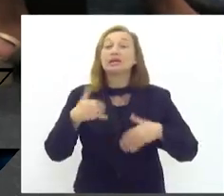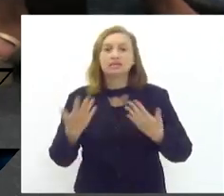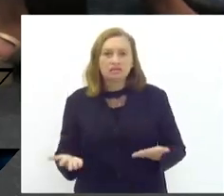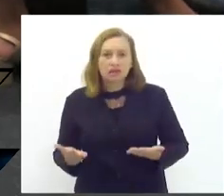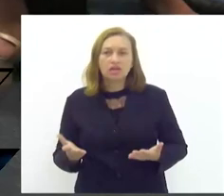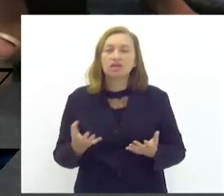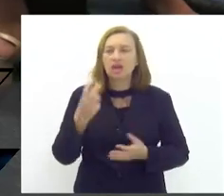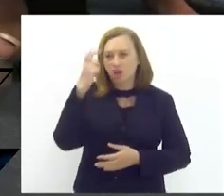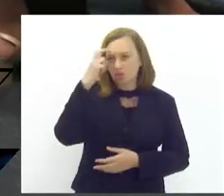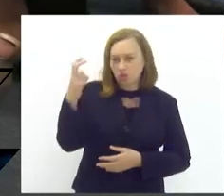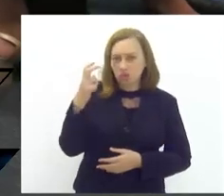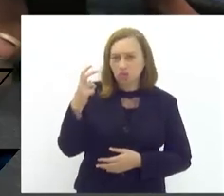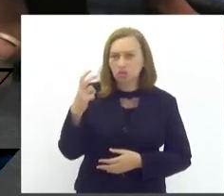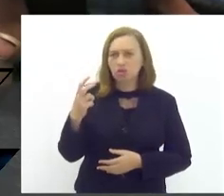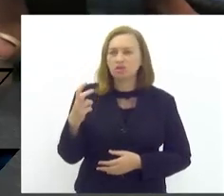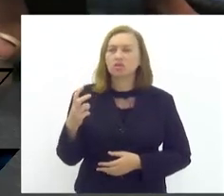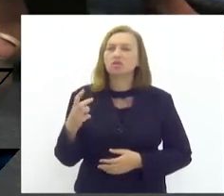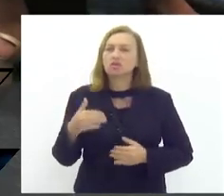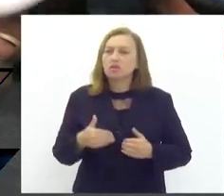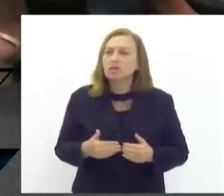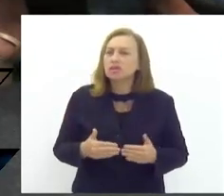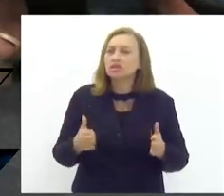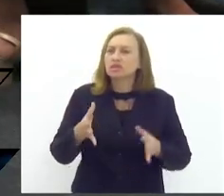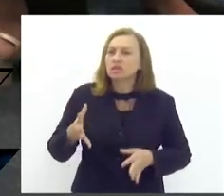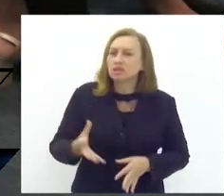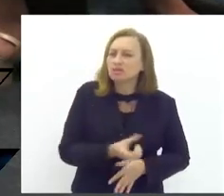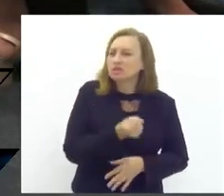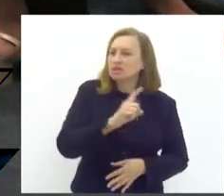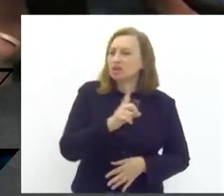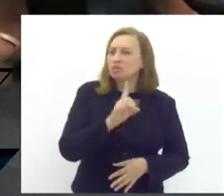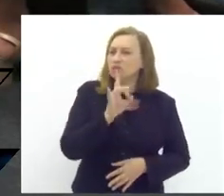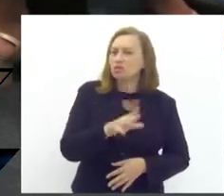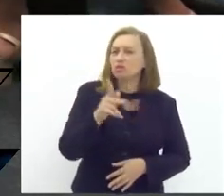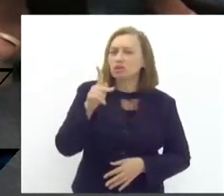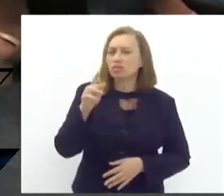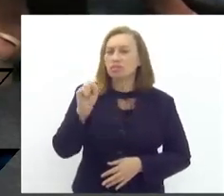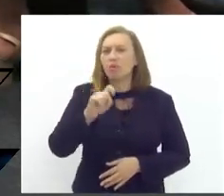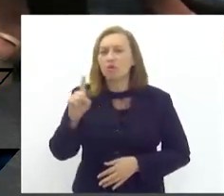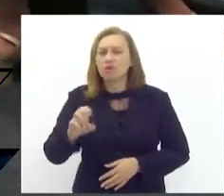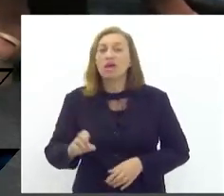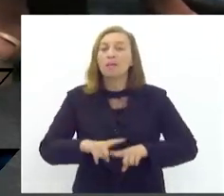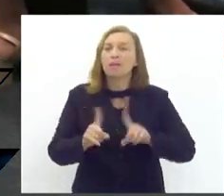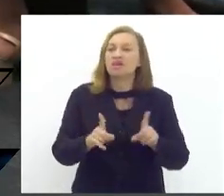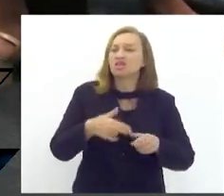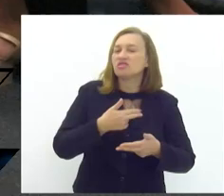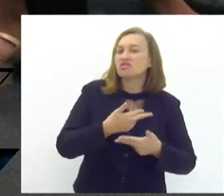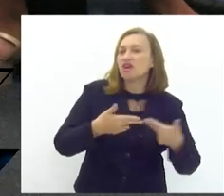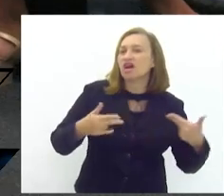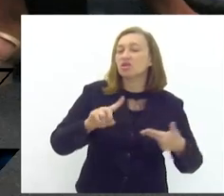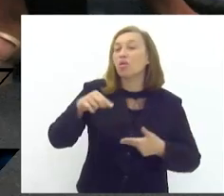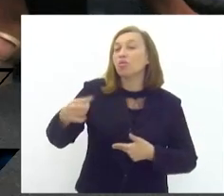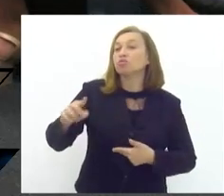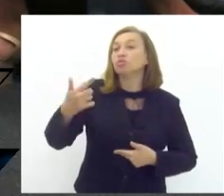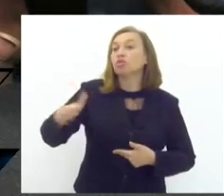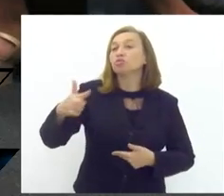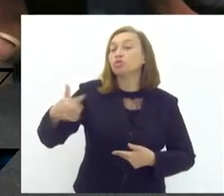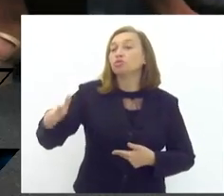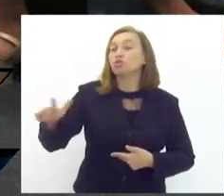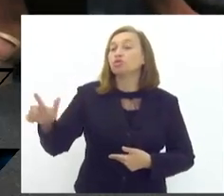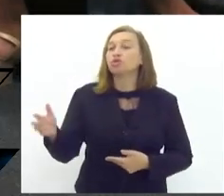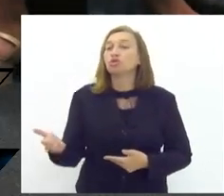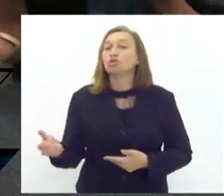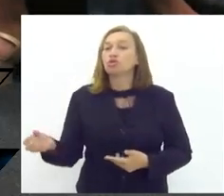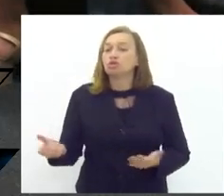que a cultura seja a sua porta de salvação não apenas de pose mas de muitos outros jovens e que